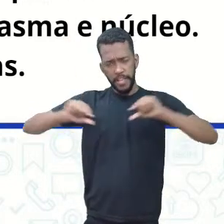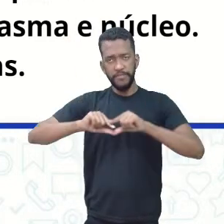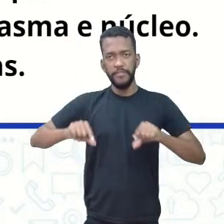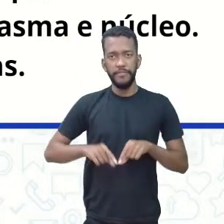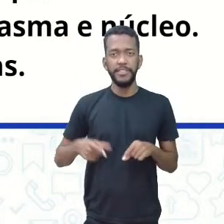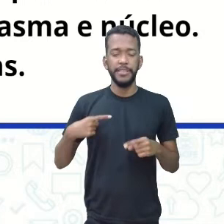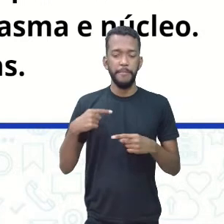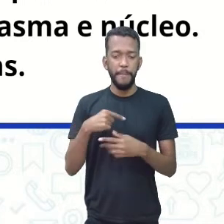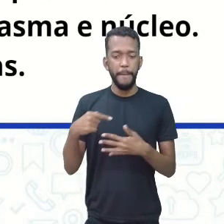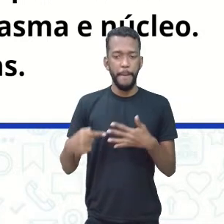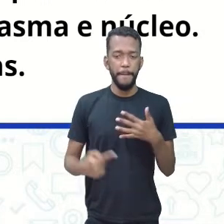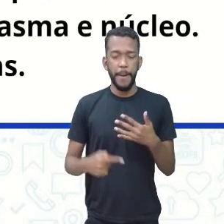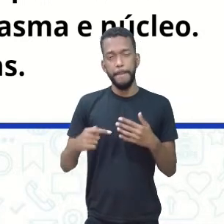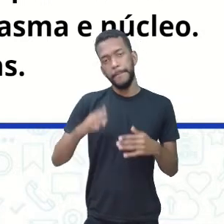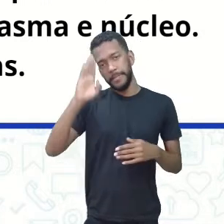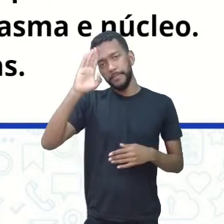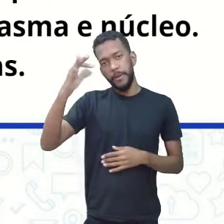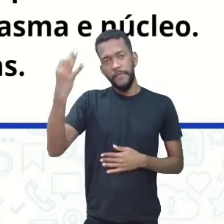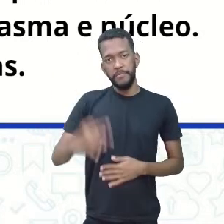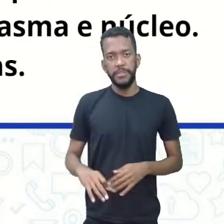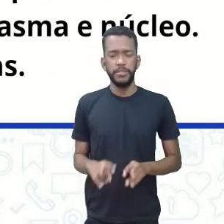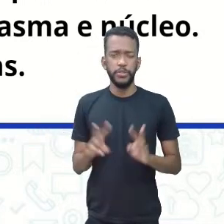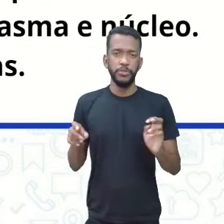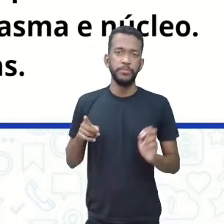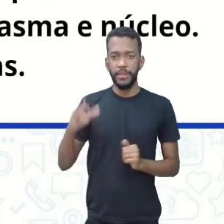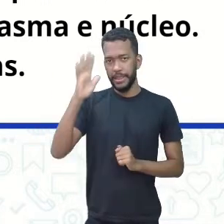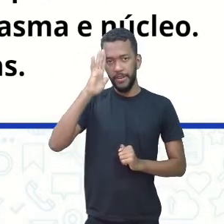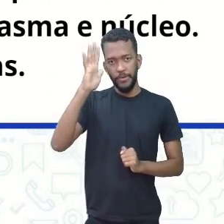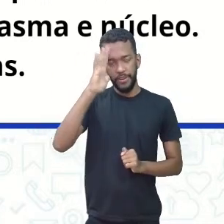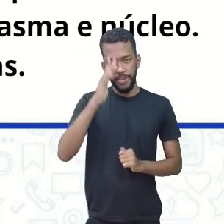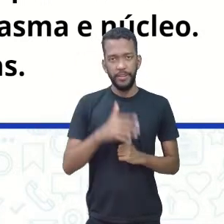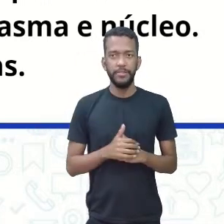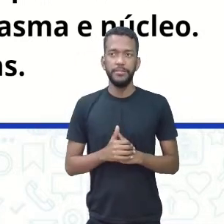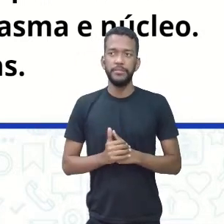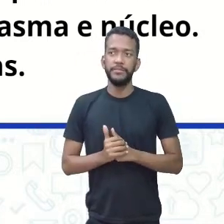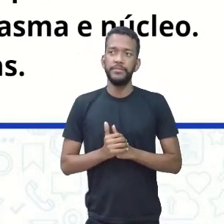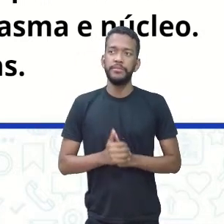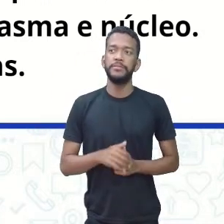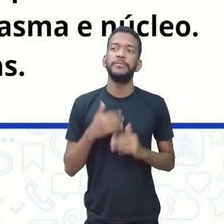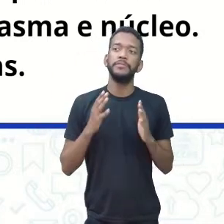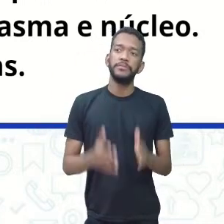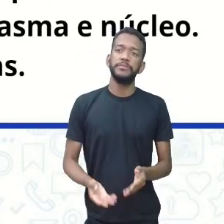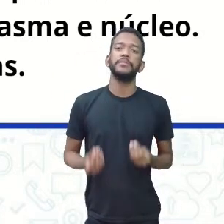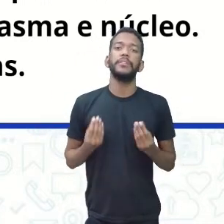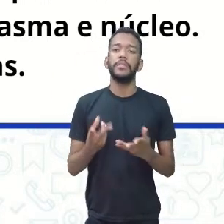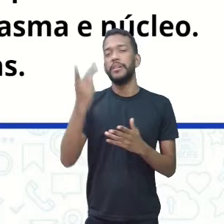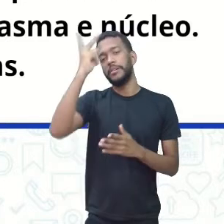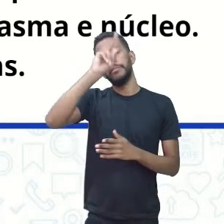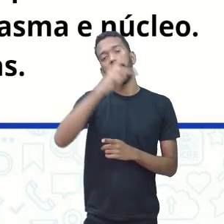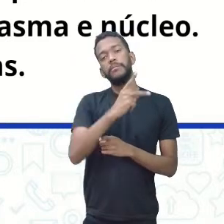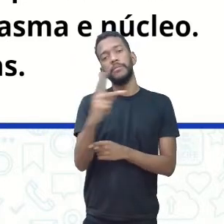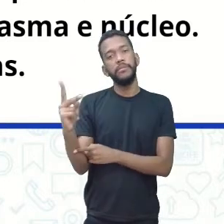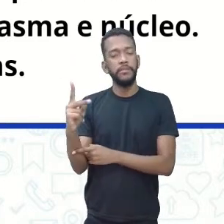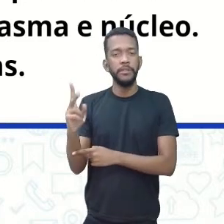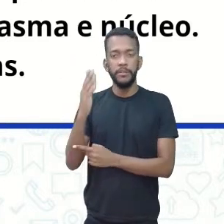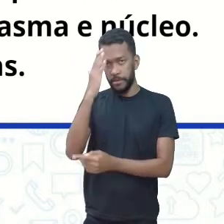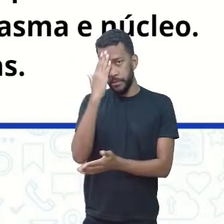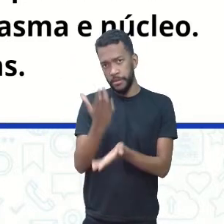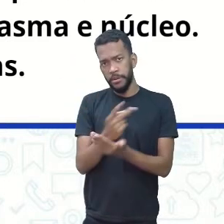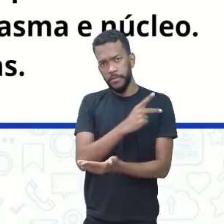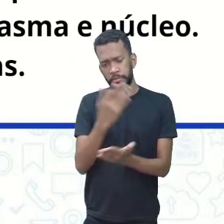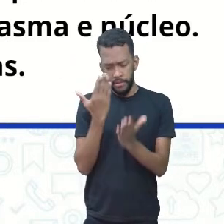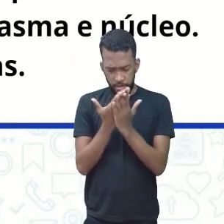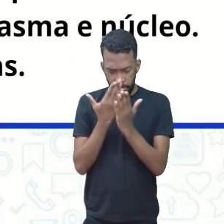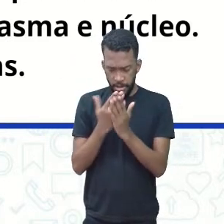corretamente a principal afirmação dessa teoria. Então, eu relembrei aí com vocês, acredito que vocês estudaram para